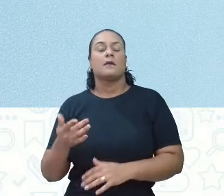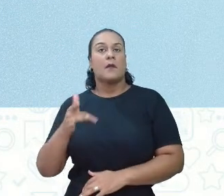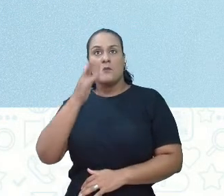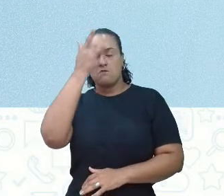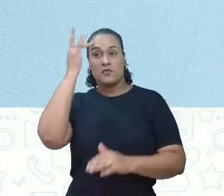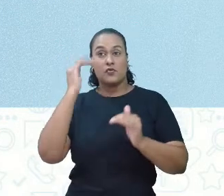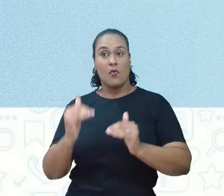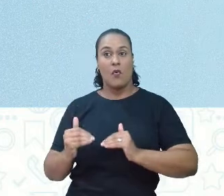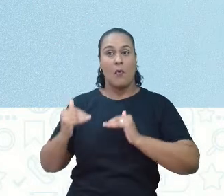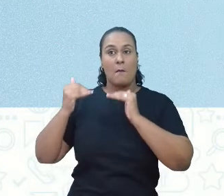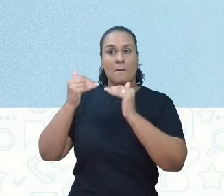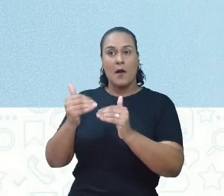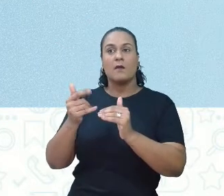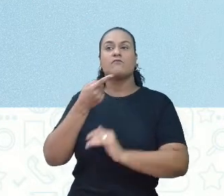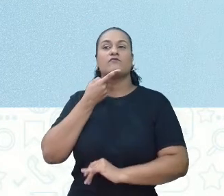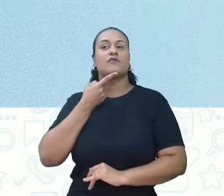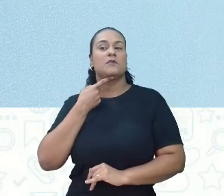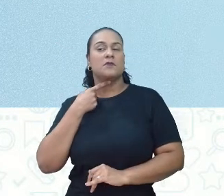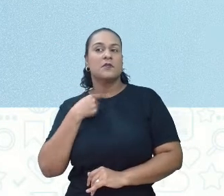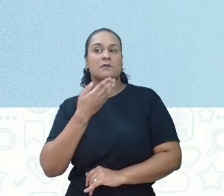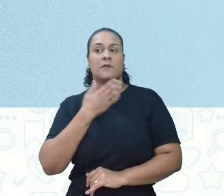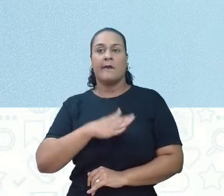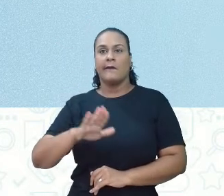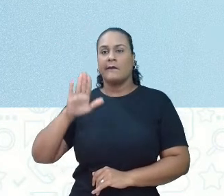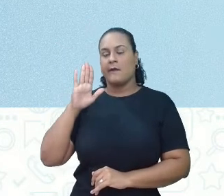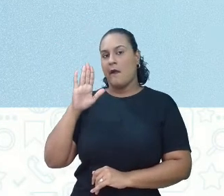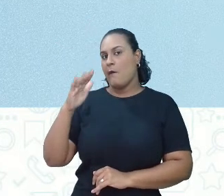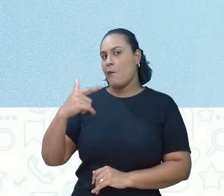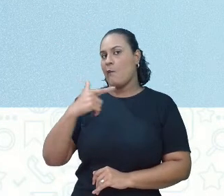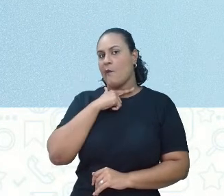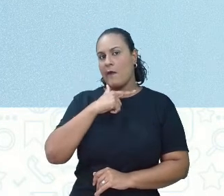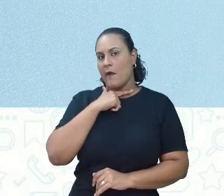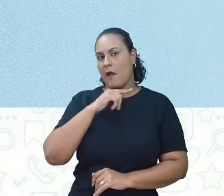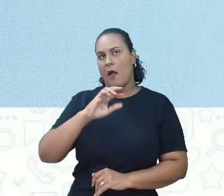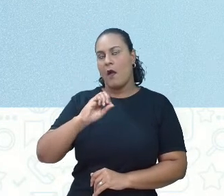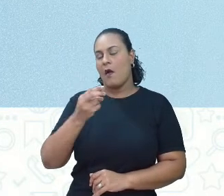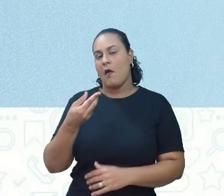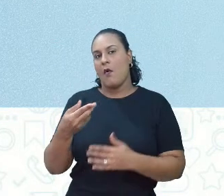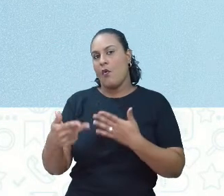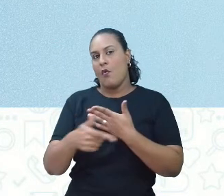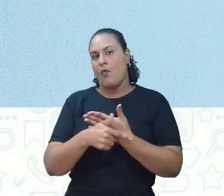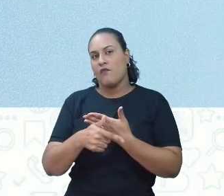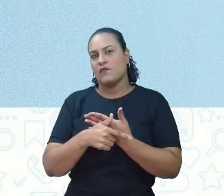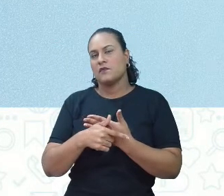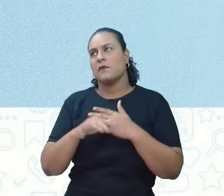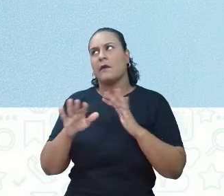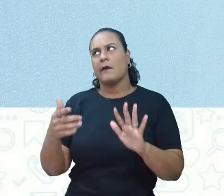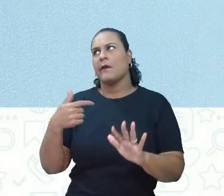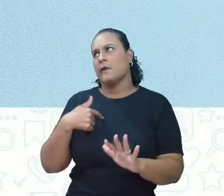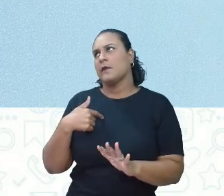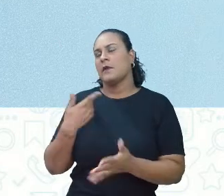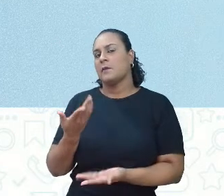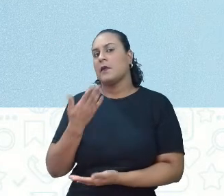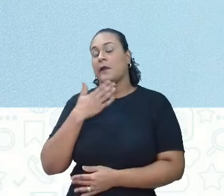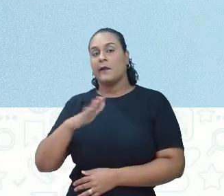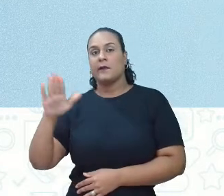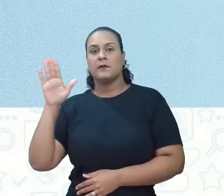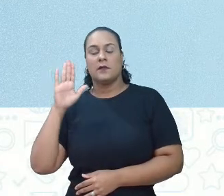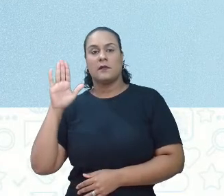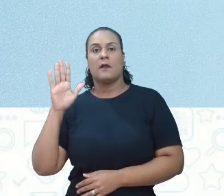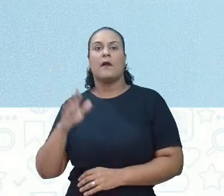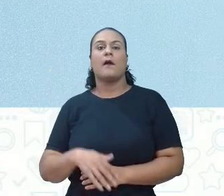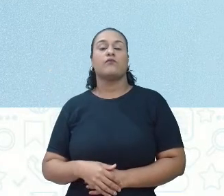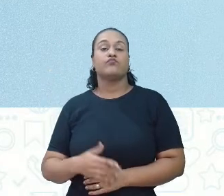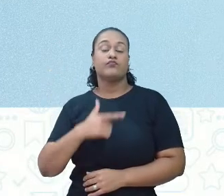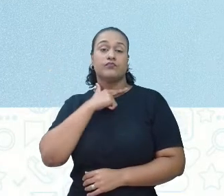algum cargo ou função. Então, eu poderia querer me candidatar a vereadora, por exemplo, e eu poderia produzir essa carta